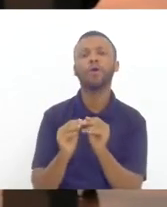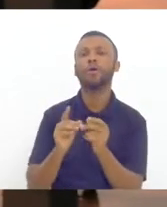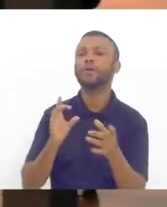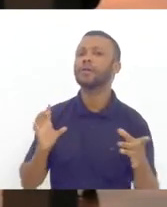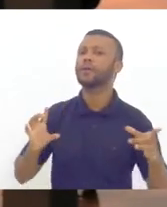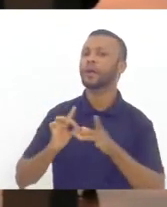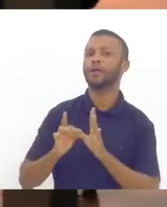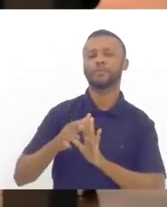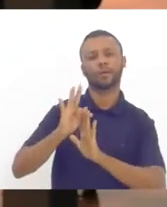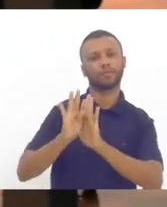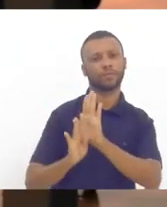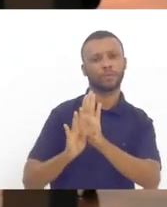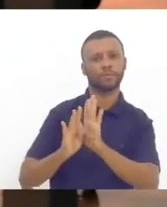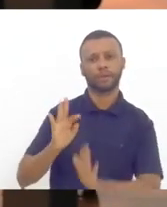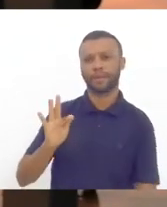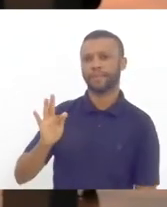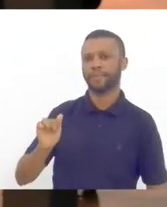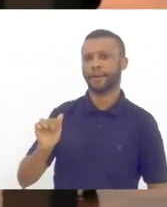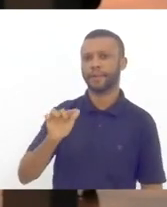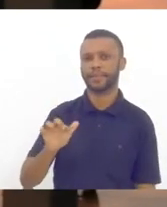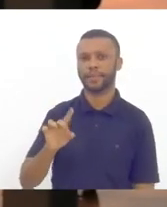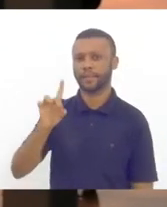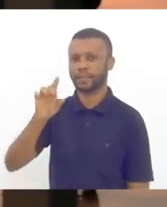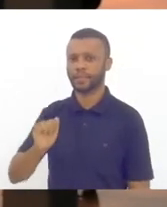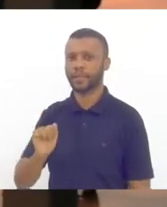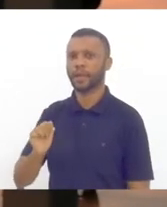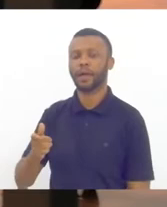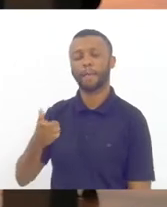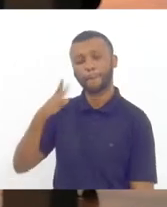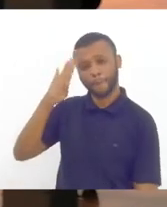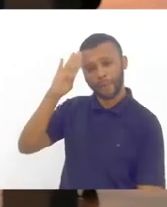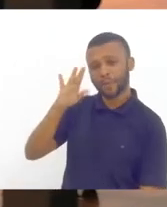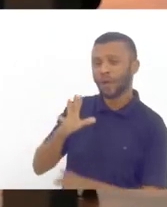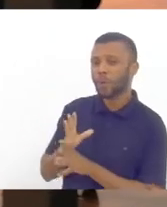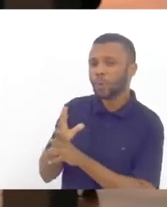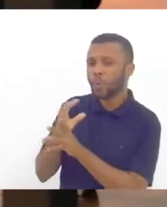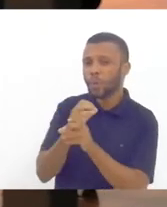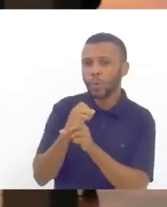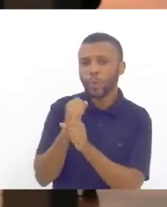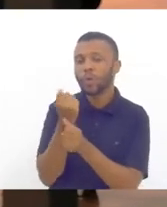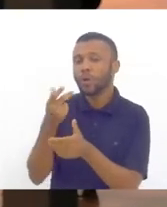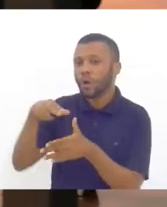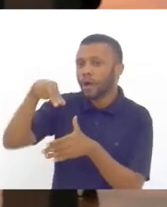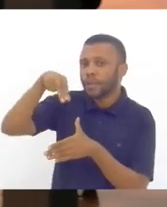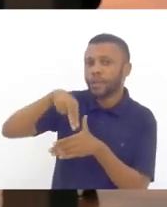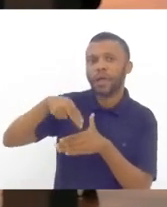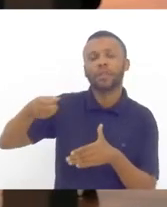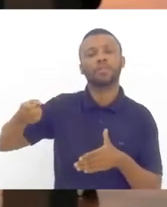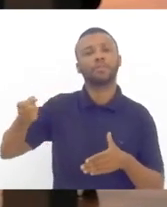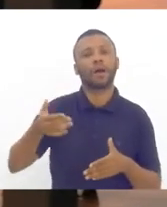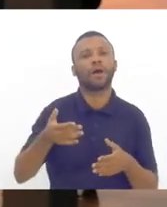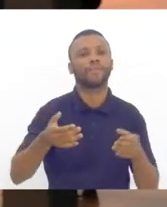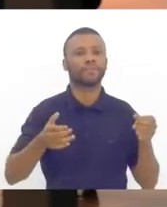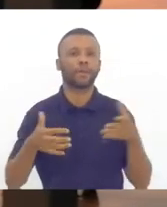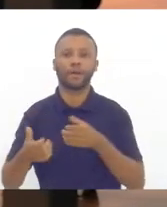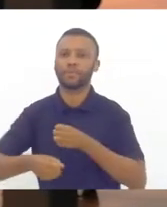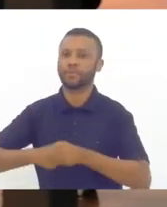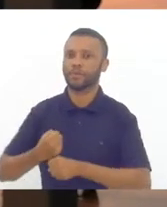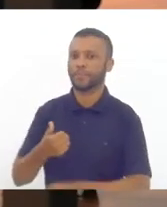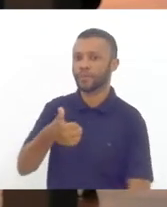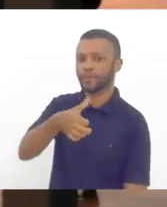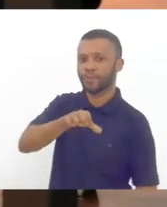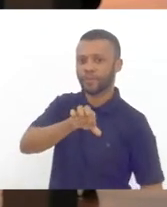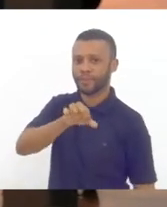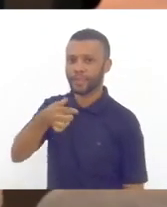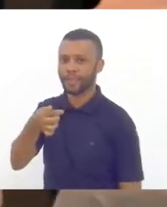Fazenda. E a Fazenda, inclusive, já calculou os anexos novos, de 1997 até